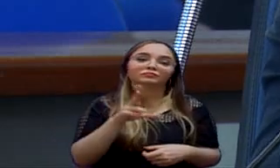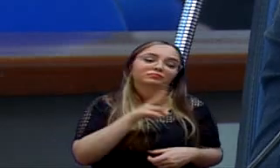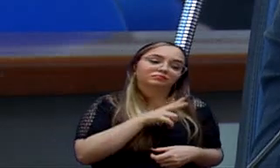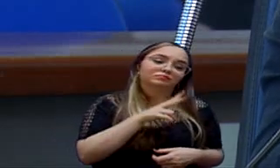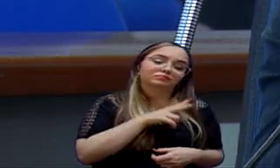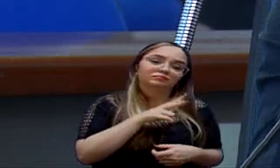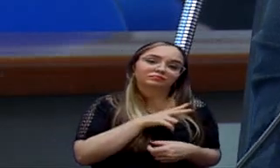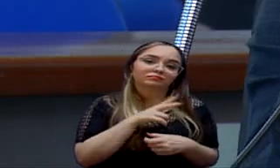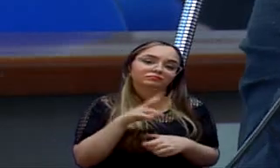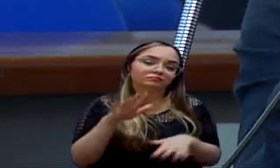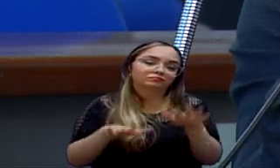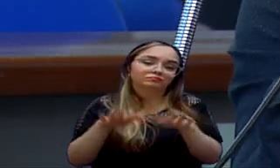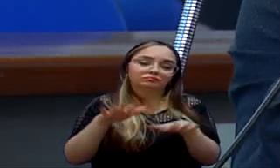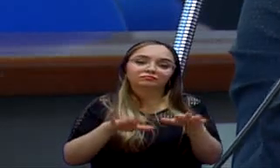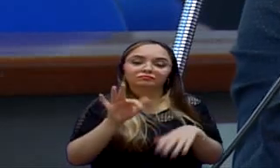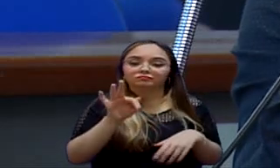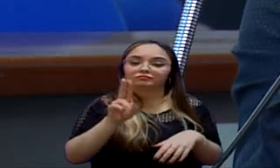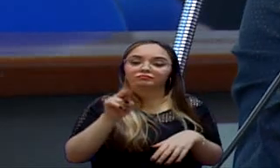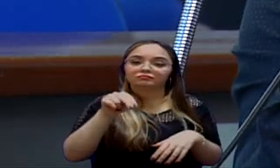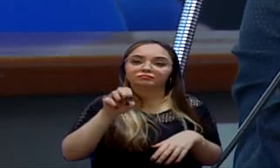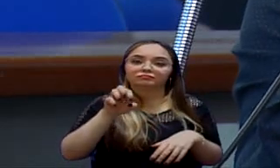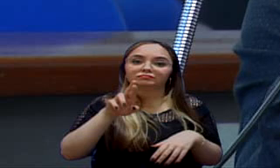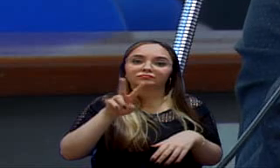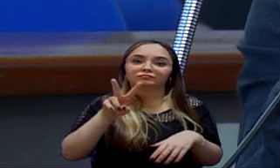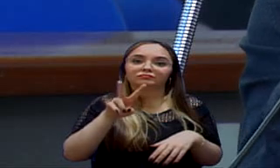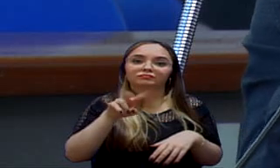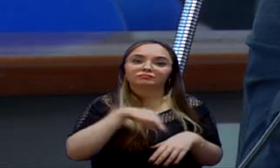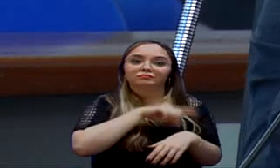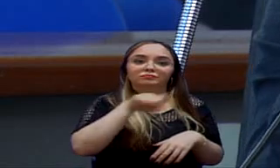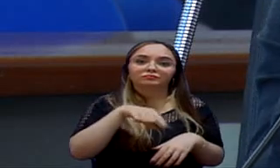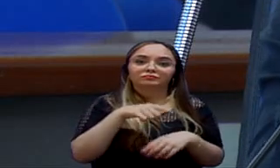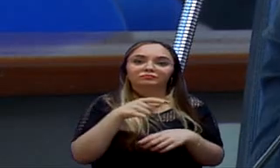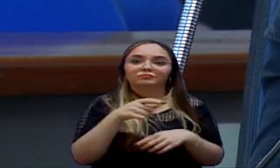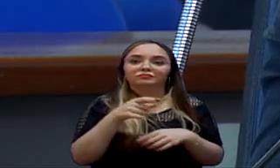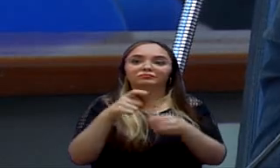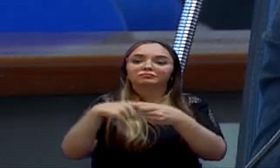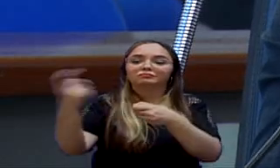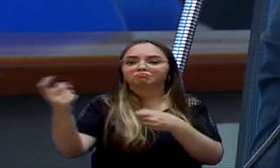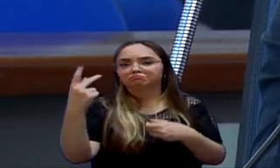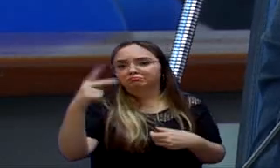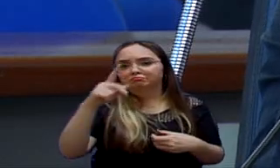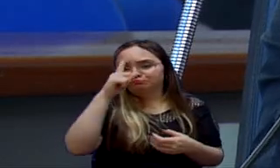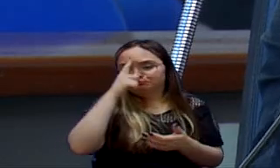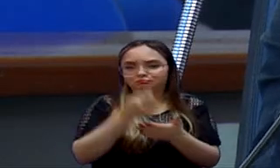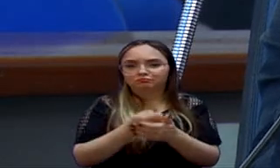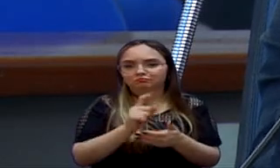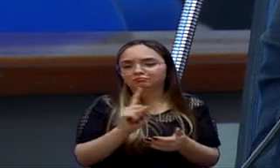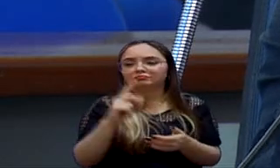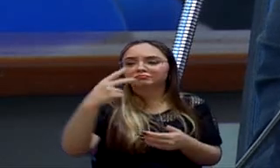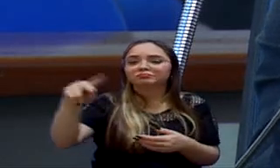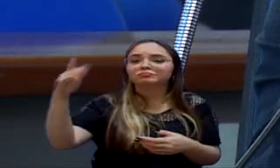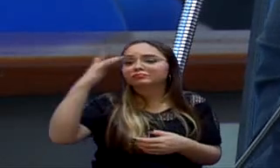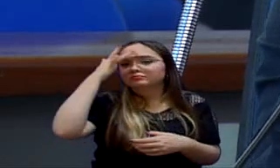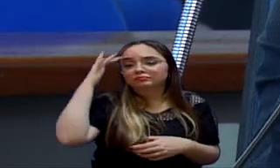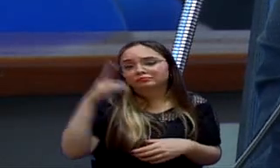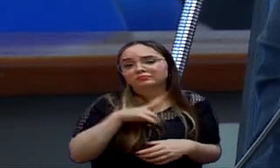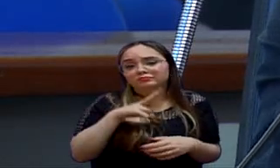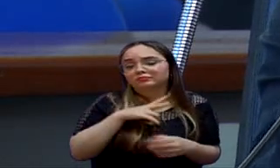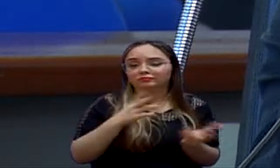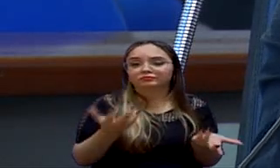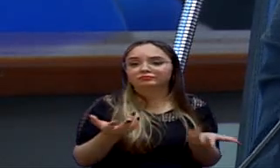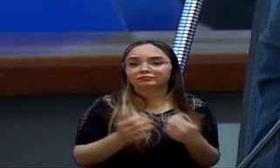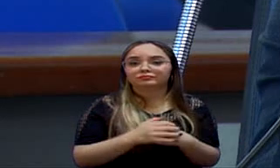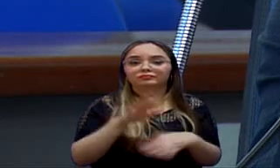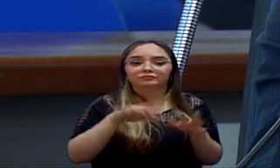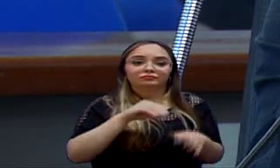mas não é a funserv que está motivando descrendenciamento é uma decisão dos profissionais nem muito menos em função